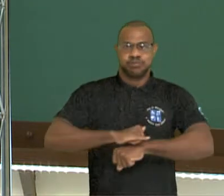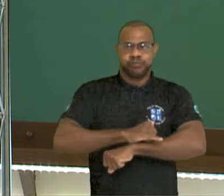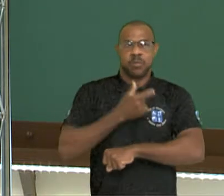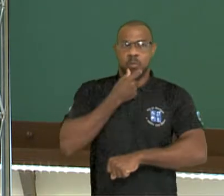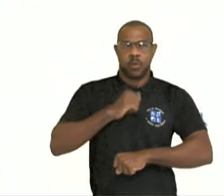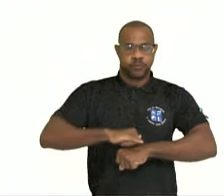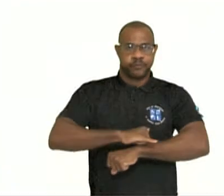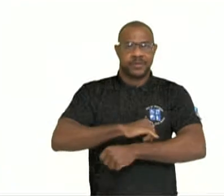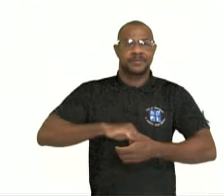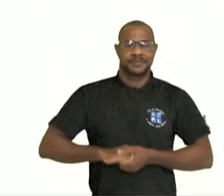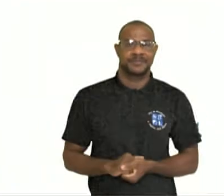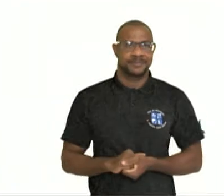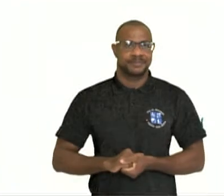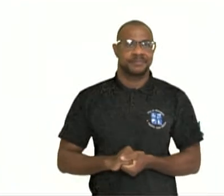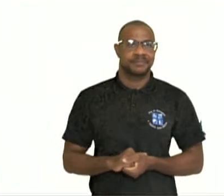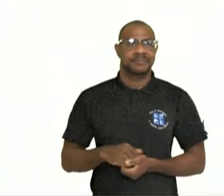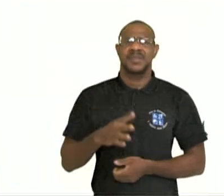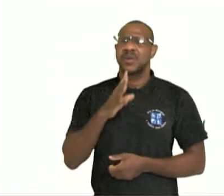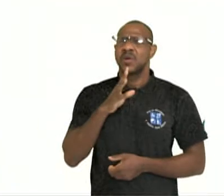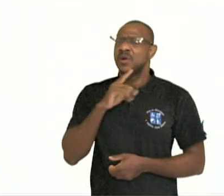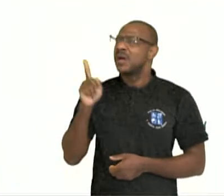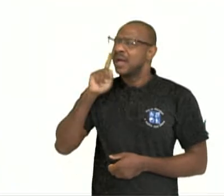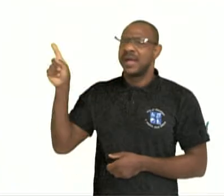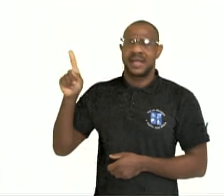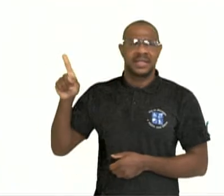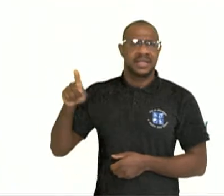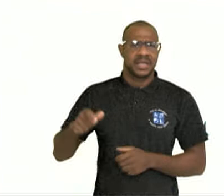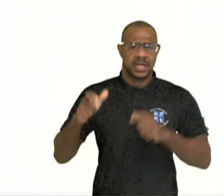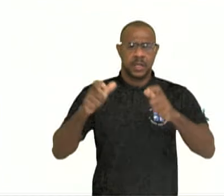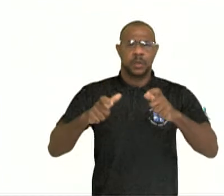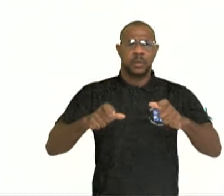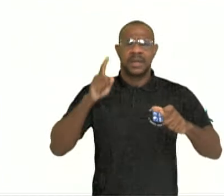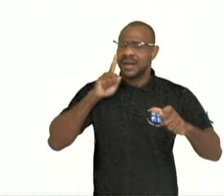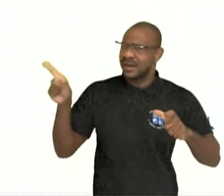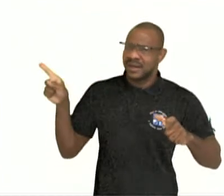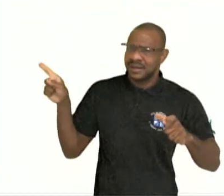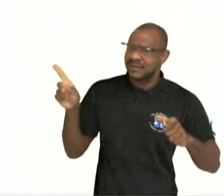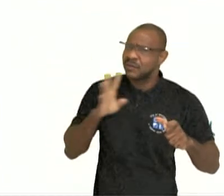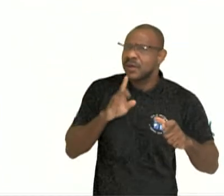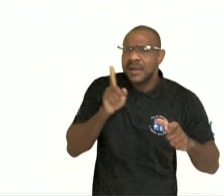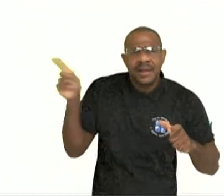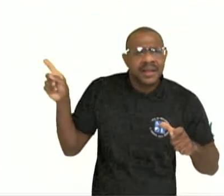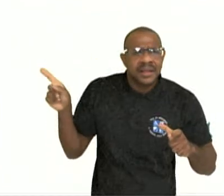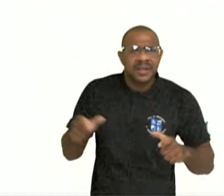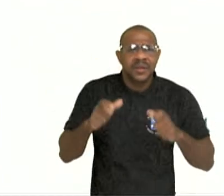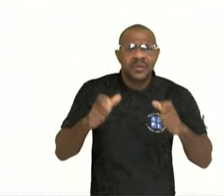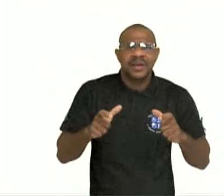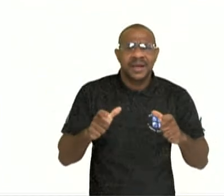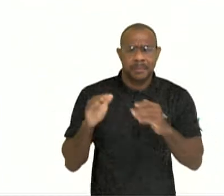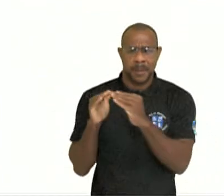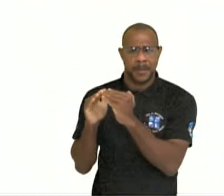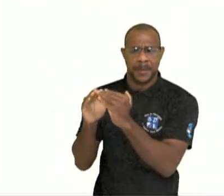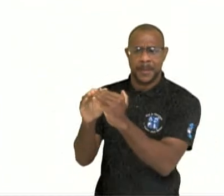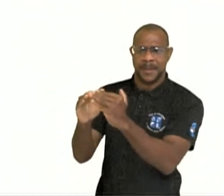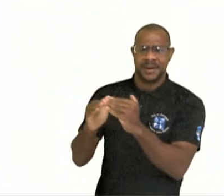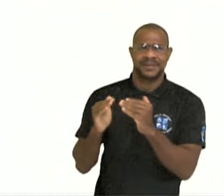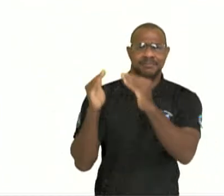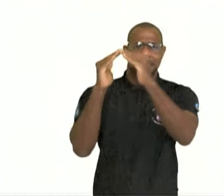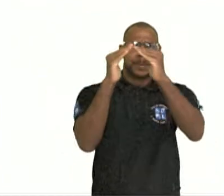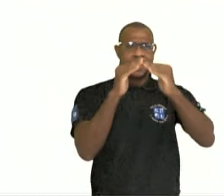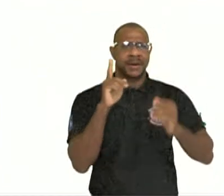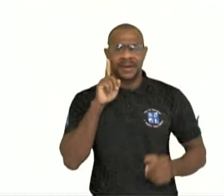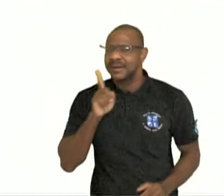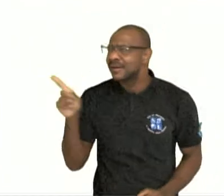Conheces este pueblo? Vocês conhecem essa vila aqui? Ela é familiar a vocês? Está vazia, está triste, né? Mas vocês